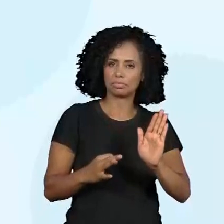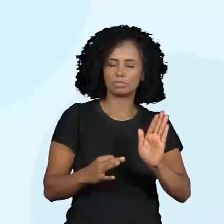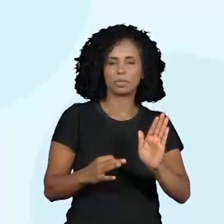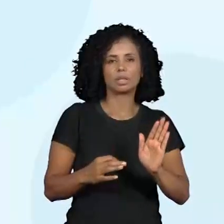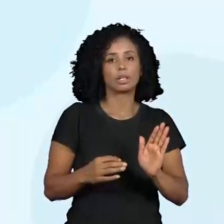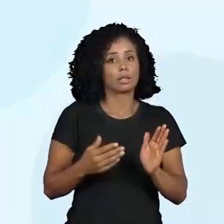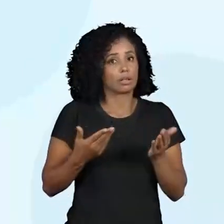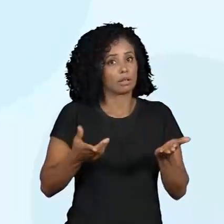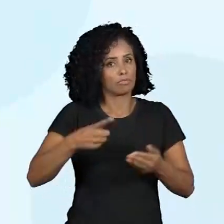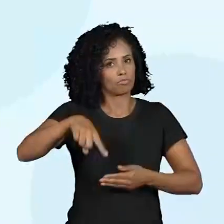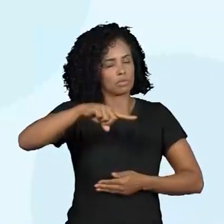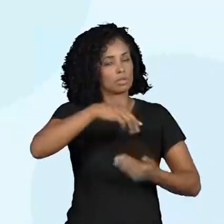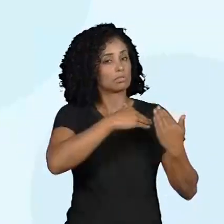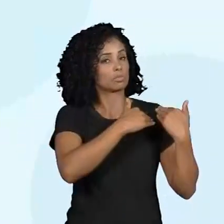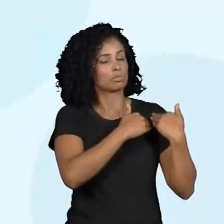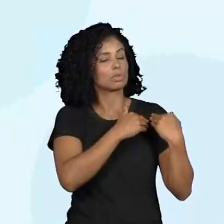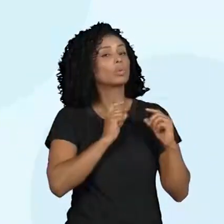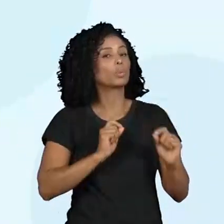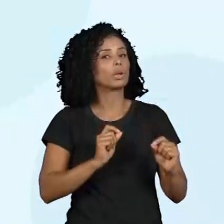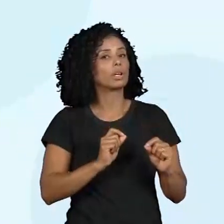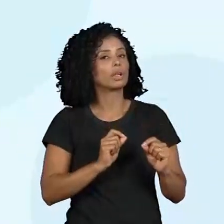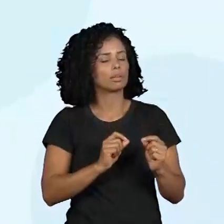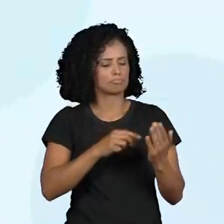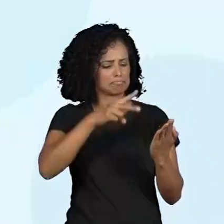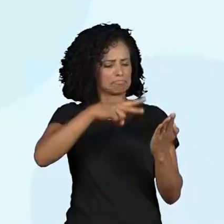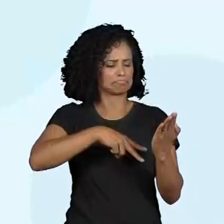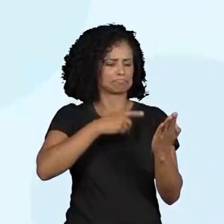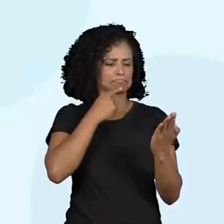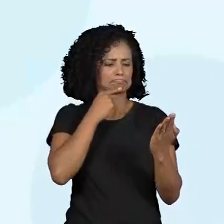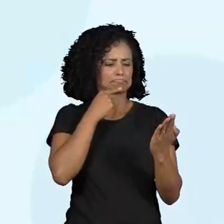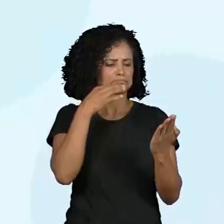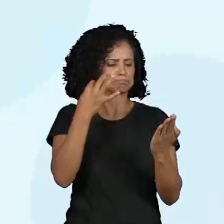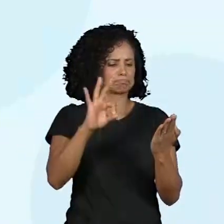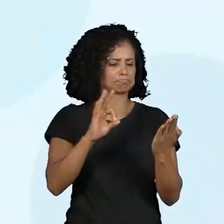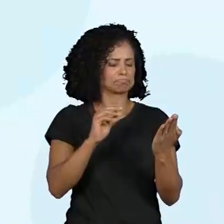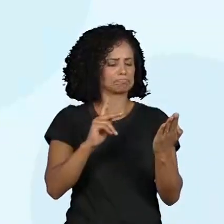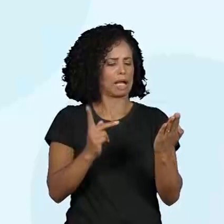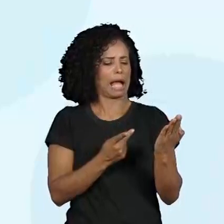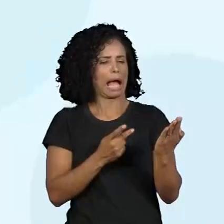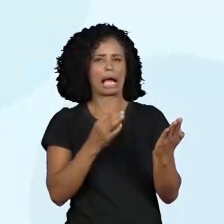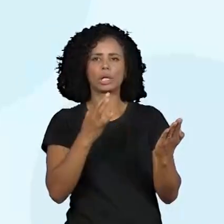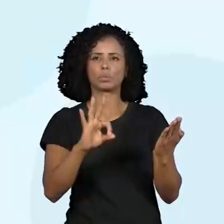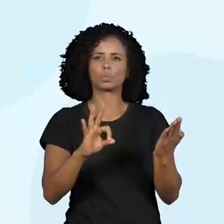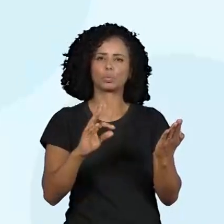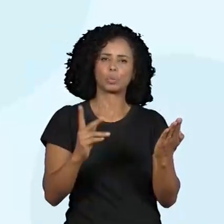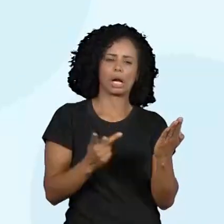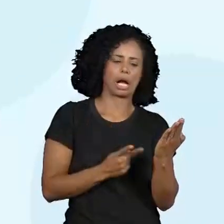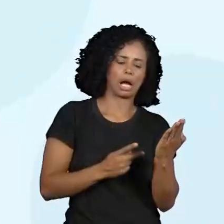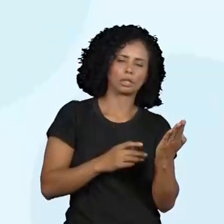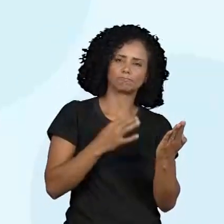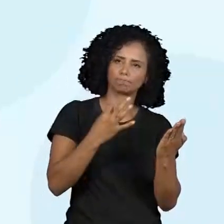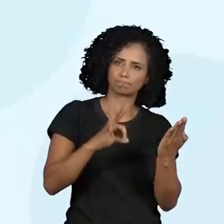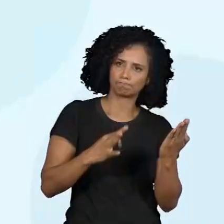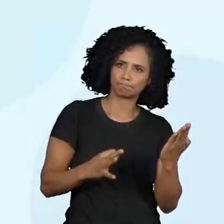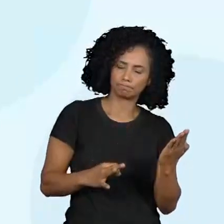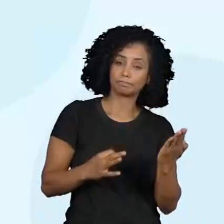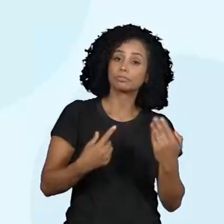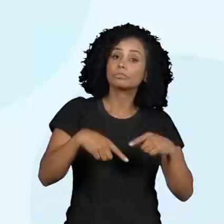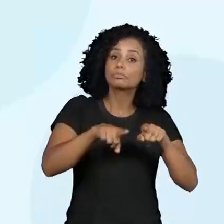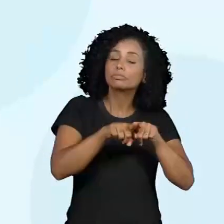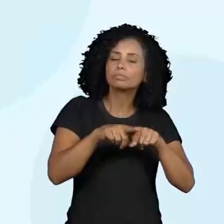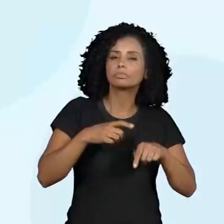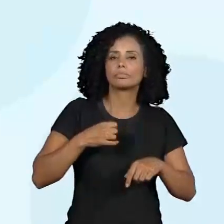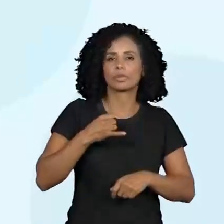função é corrigir os trechos foram retirados da